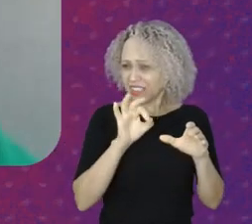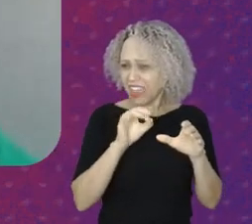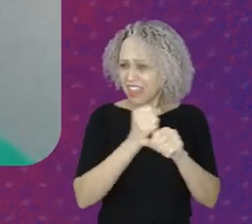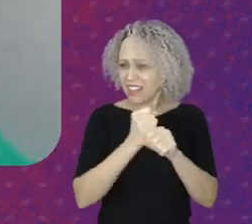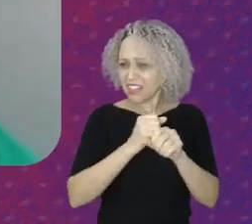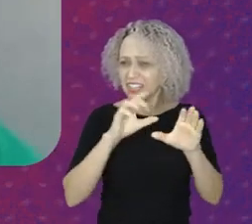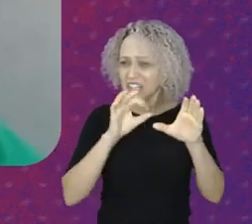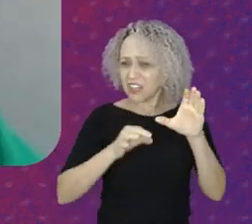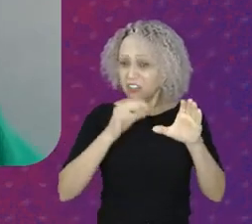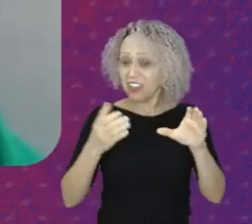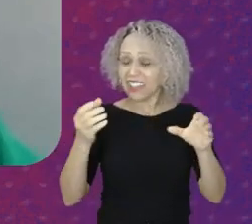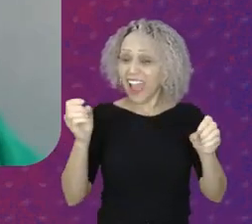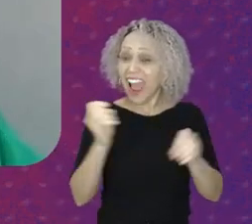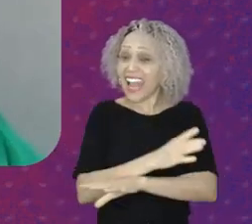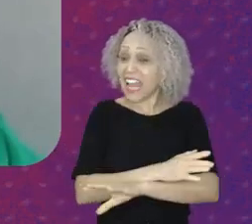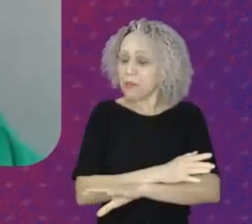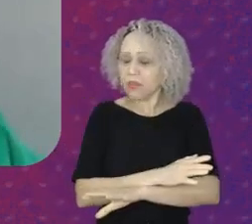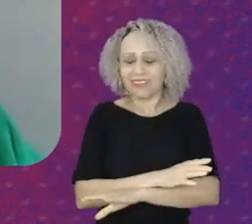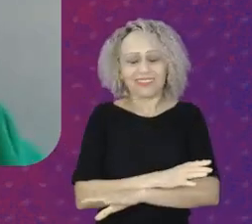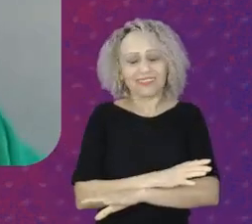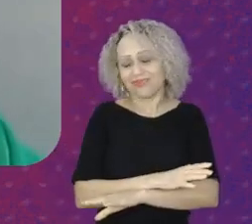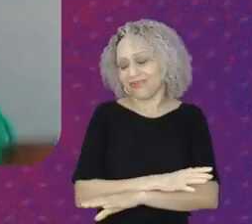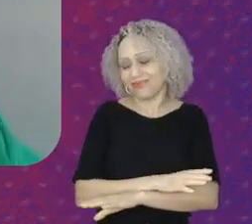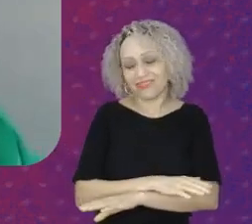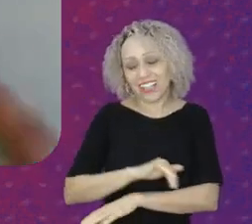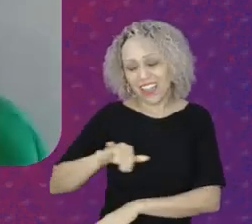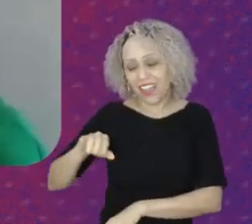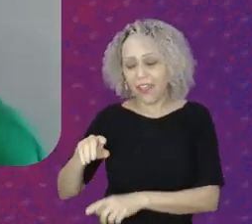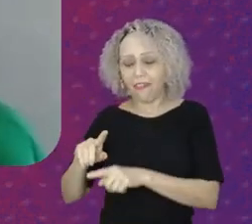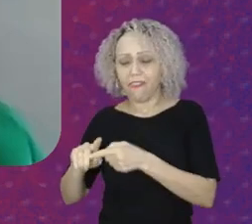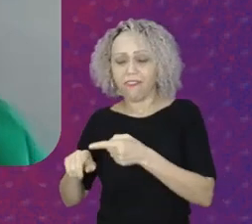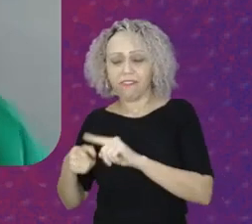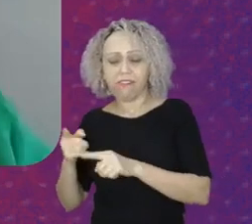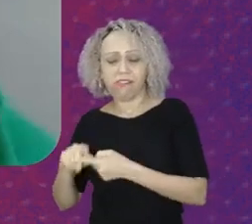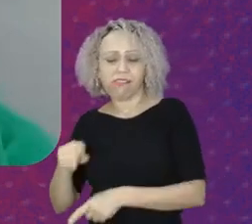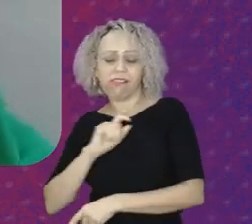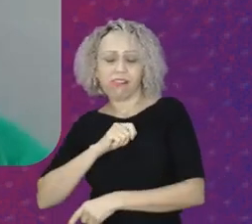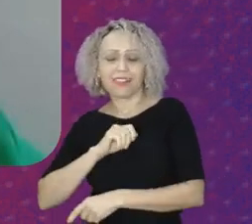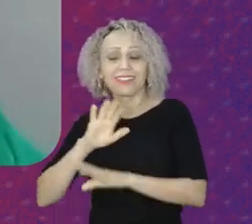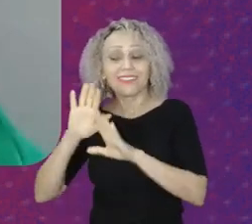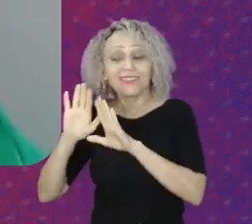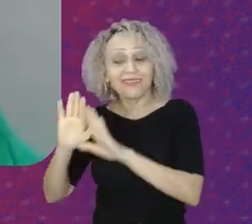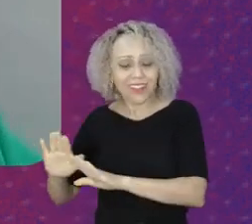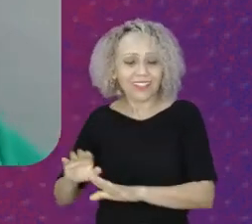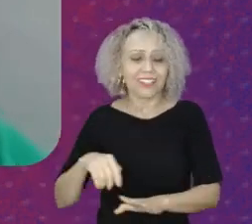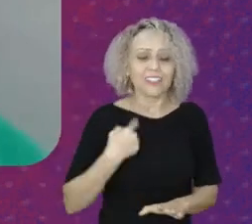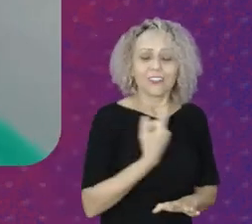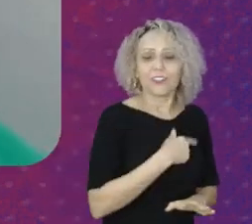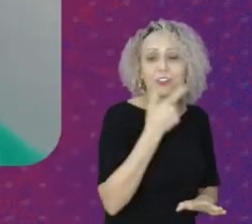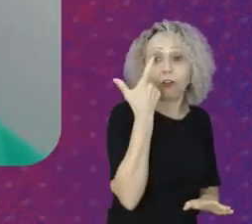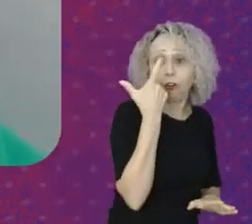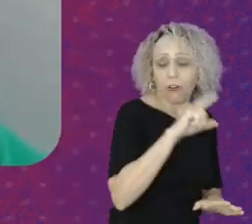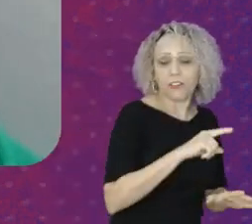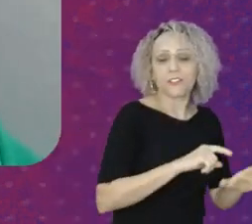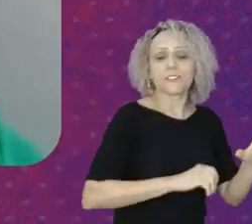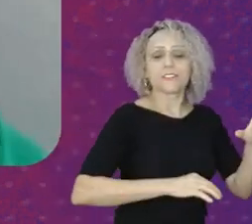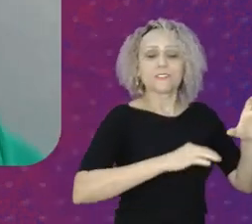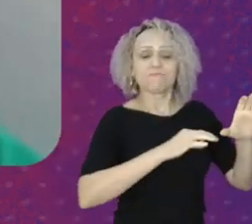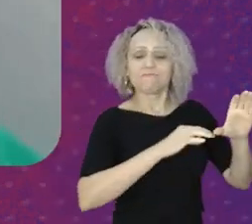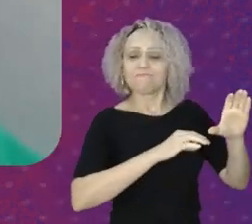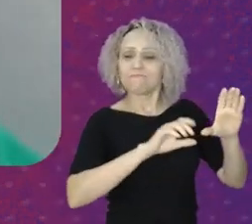e nós conseguimos avançar e aprimorar, corrigir algumas coisas que ainda estavam em